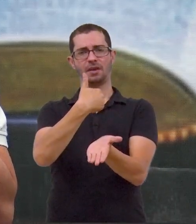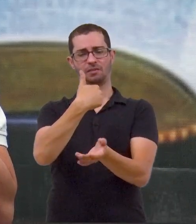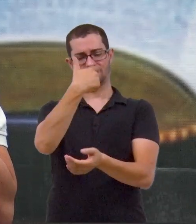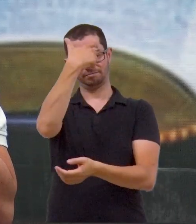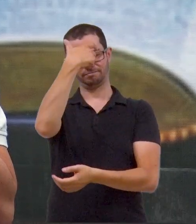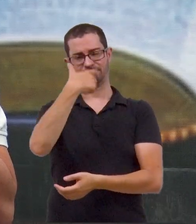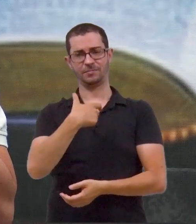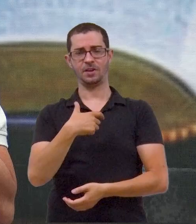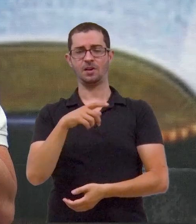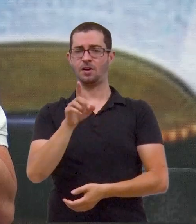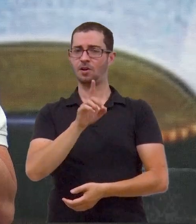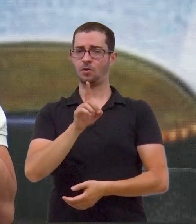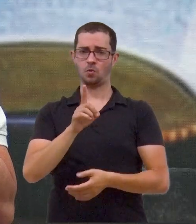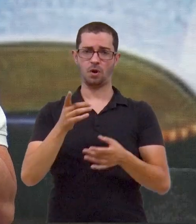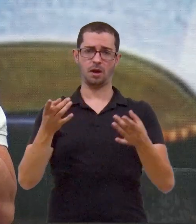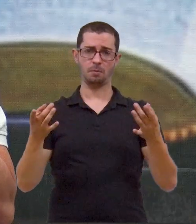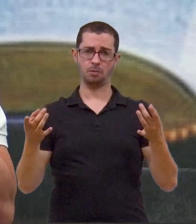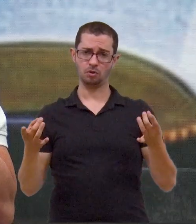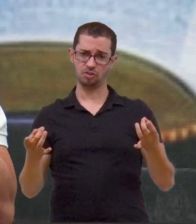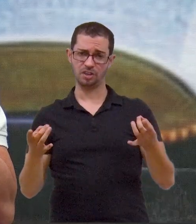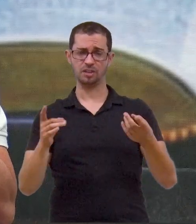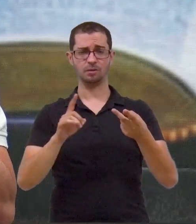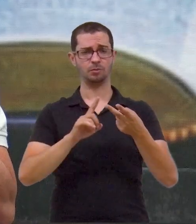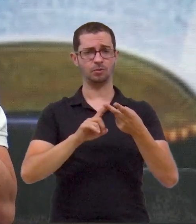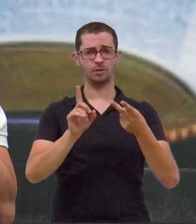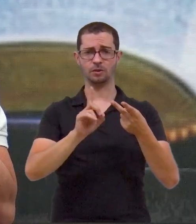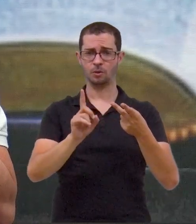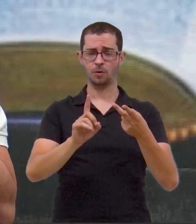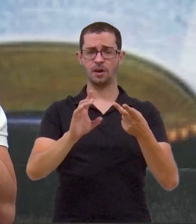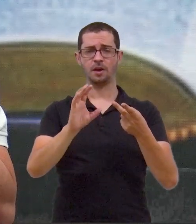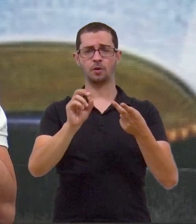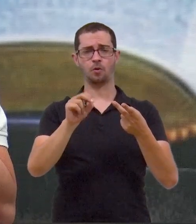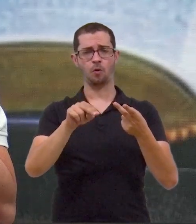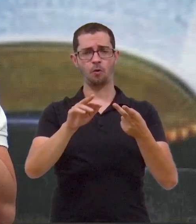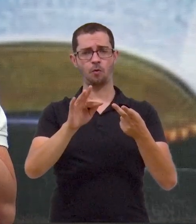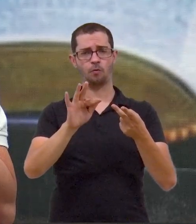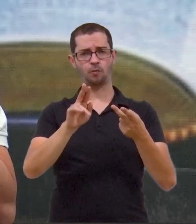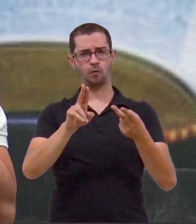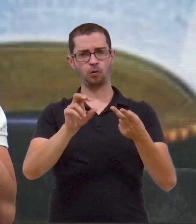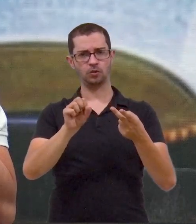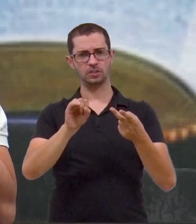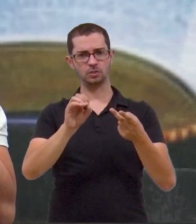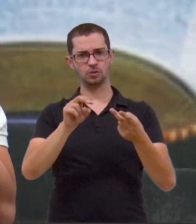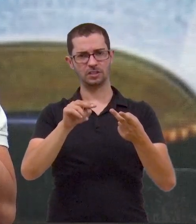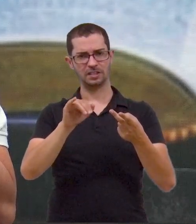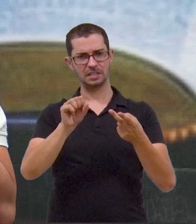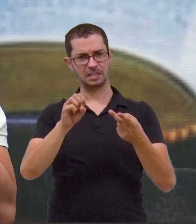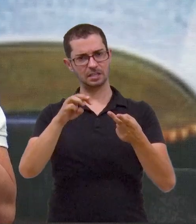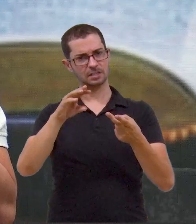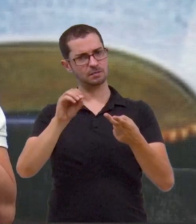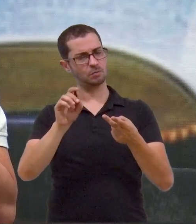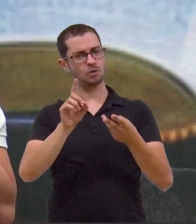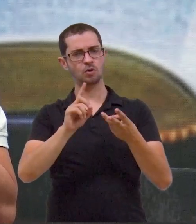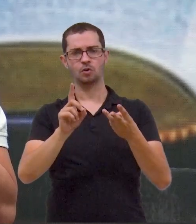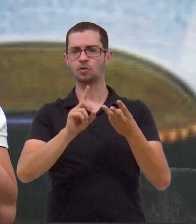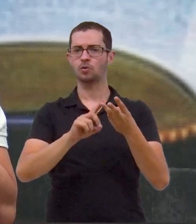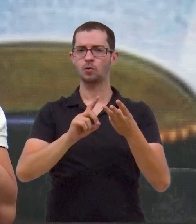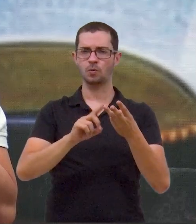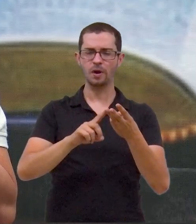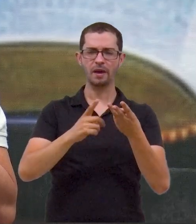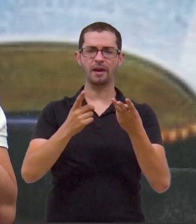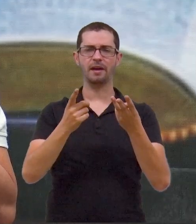é budismo, não é confucionismo, não é maometismo, não é